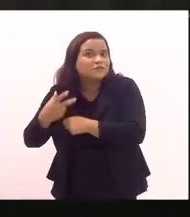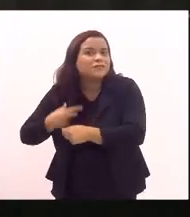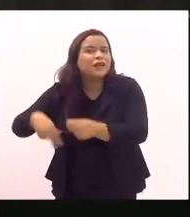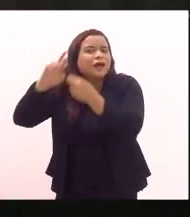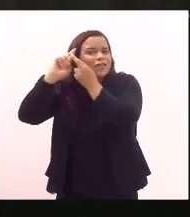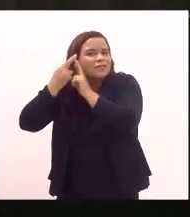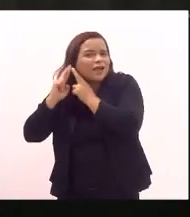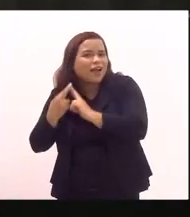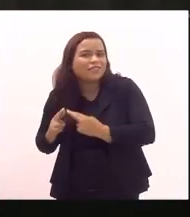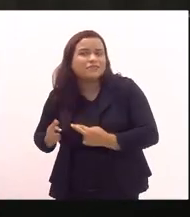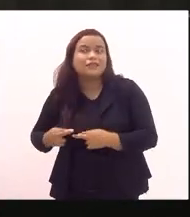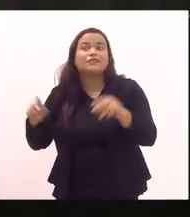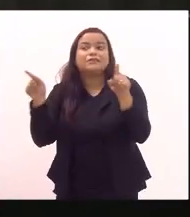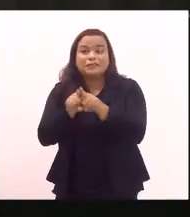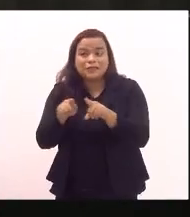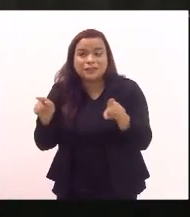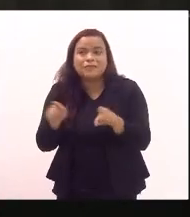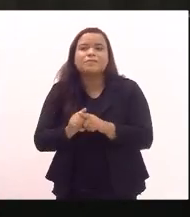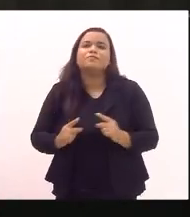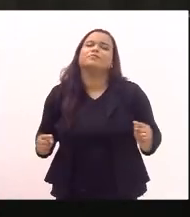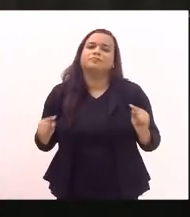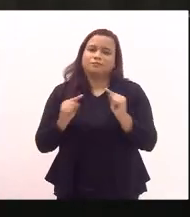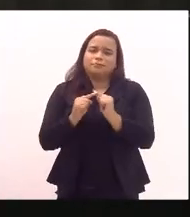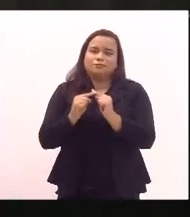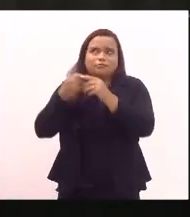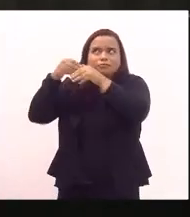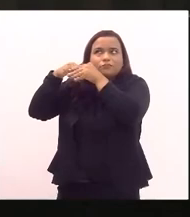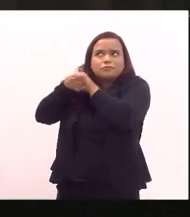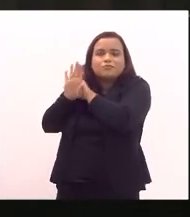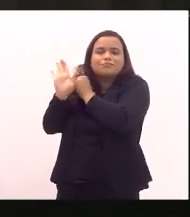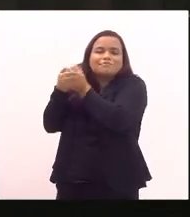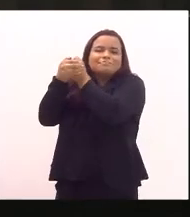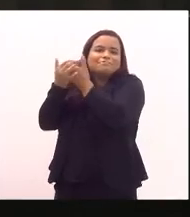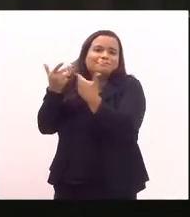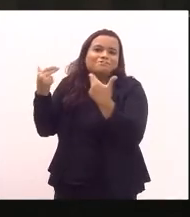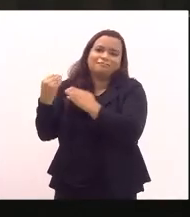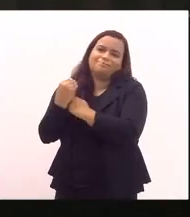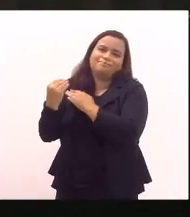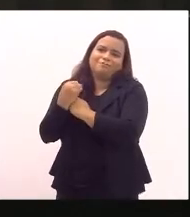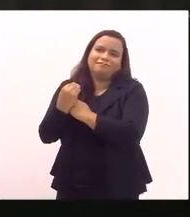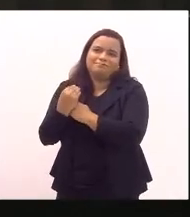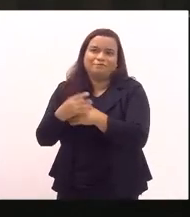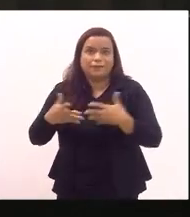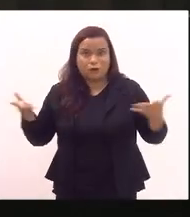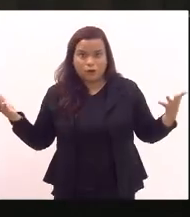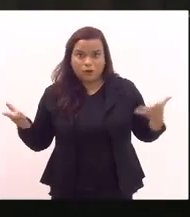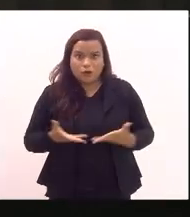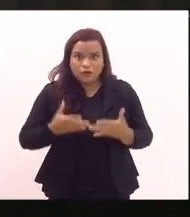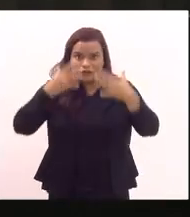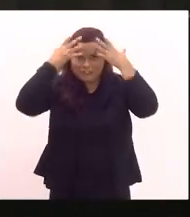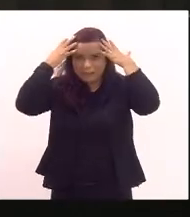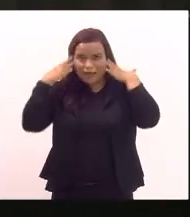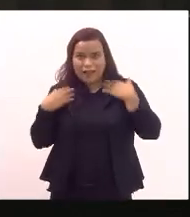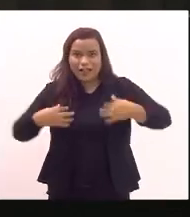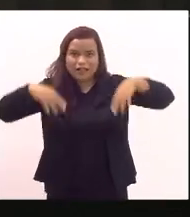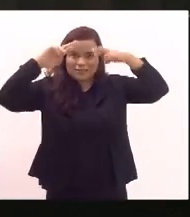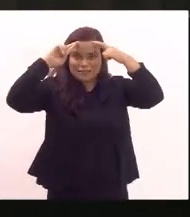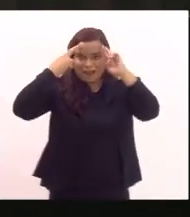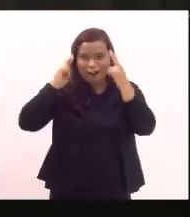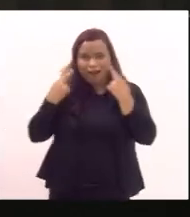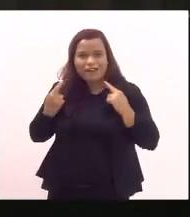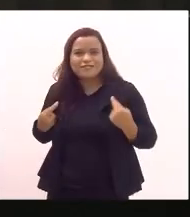trançados também serviram como rotas então quando a gente trança o cabelo quando a gente traz